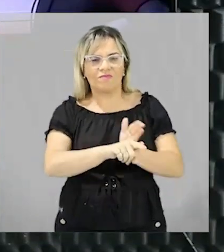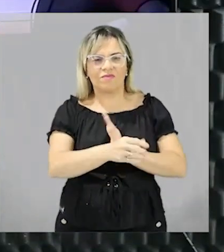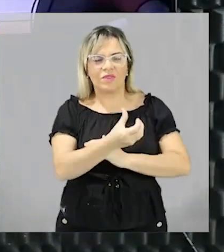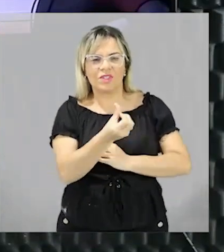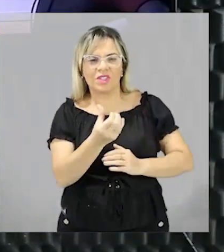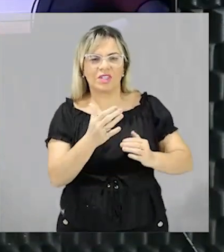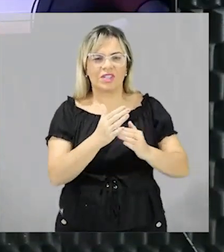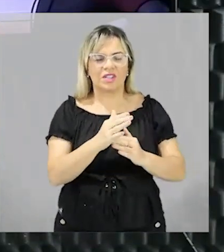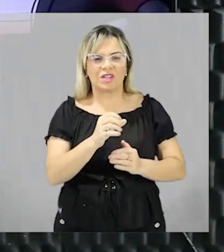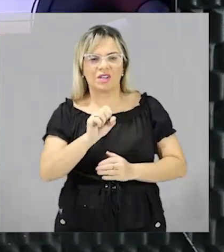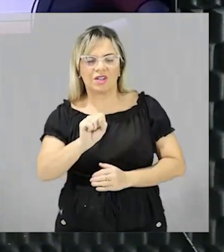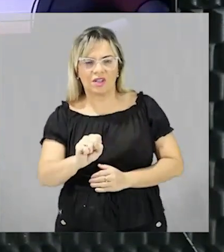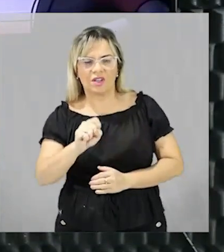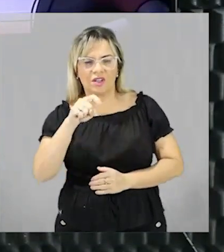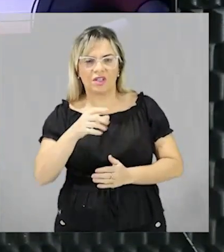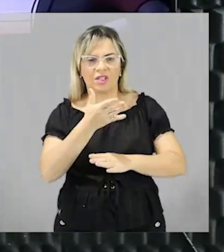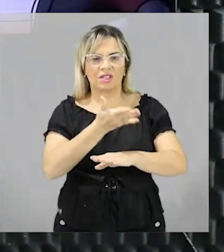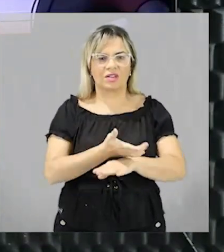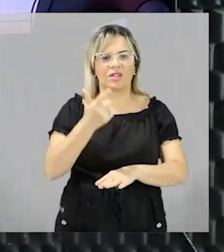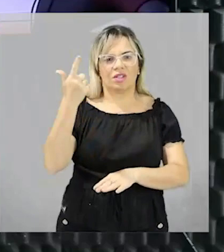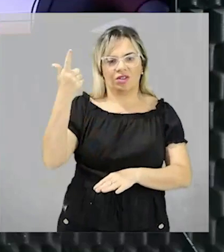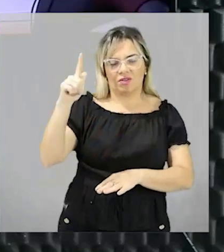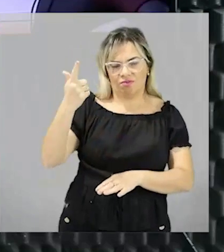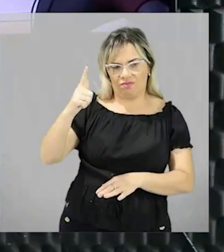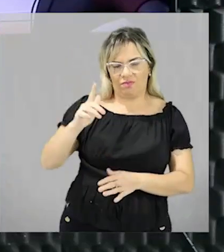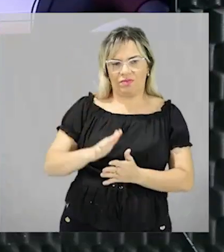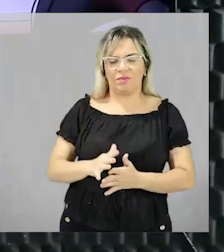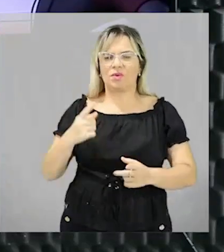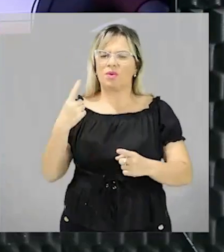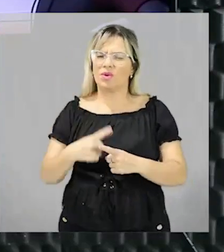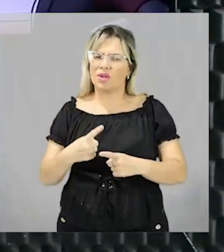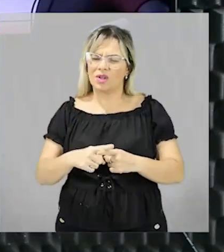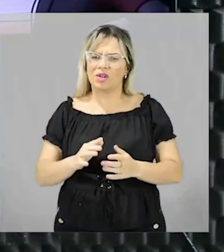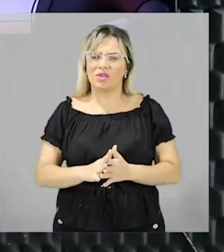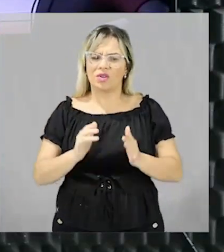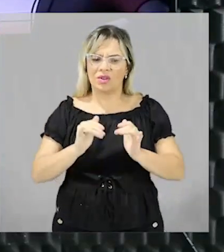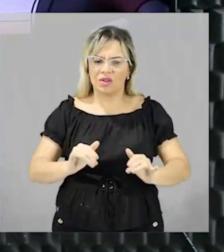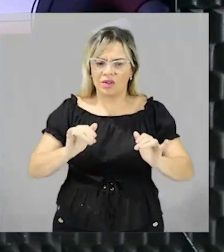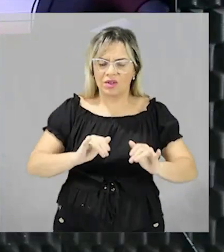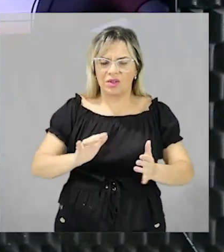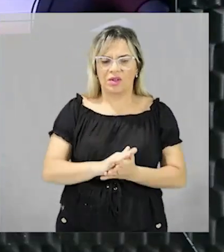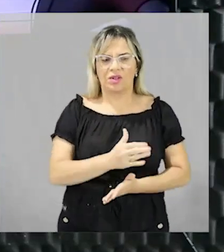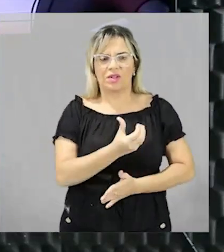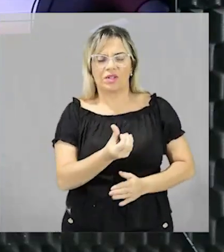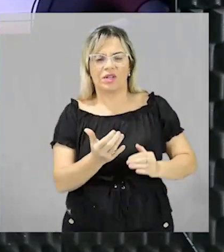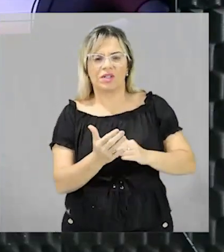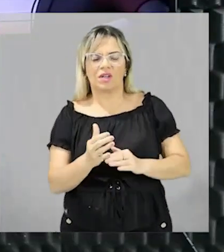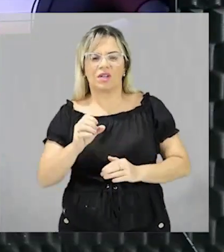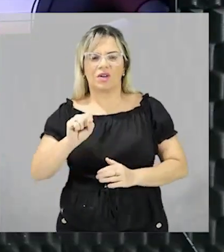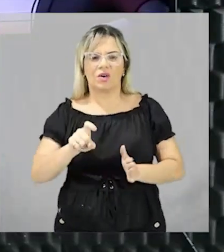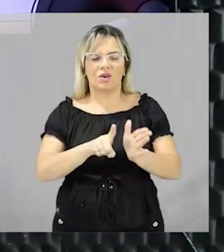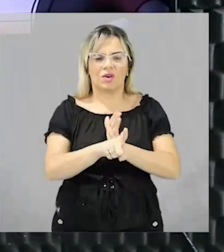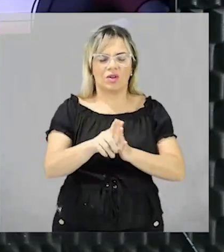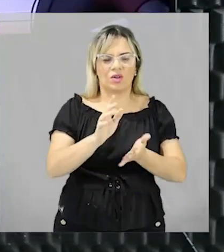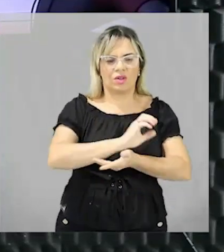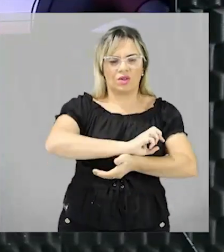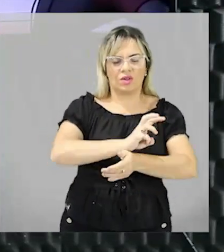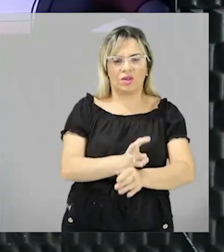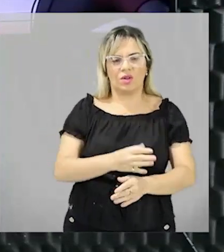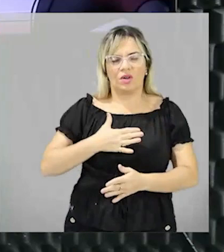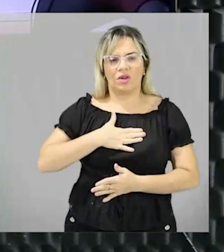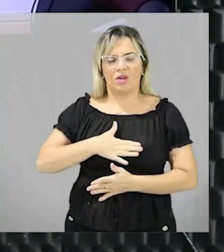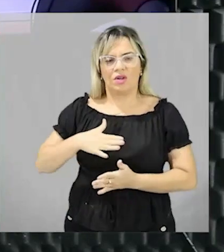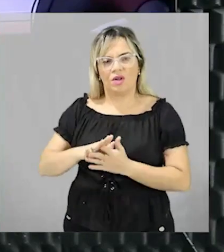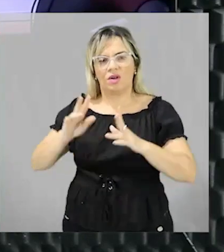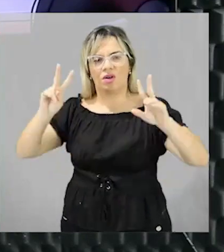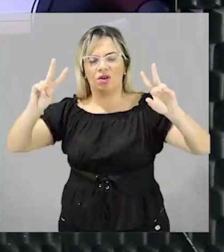6 a 8 questões que vão puxar mais para a geografia. E por que eu estou te falando isso? Porque dessas 6 a 8 questões, a UEMA gosta muito de